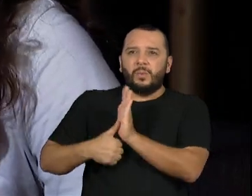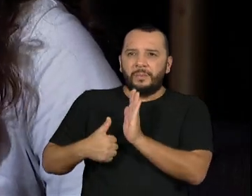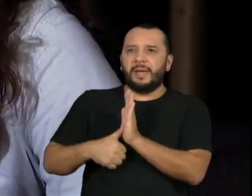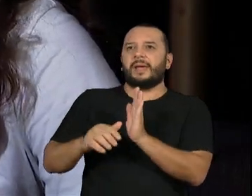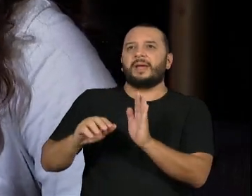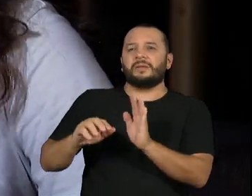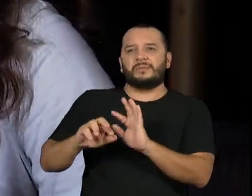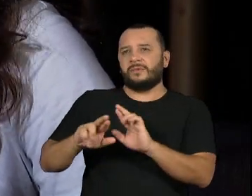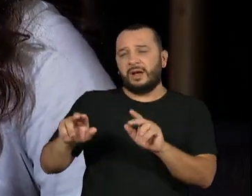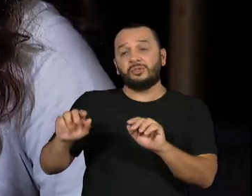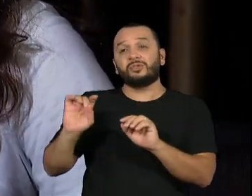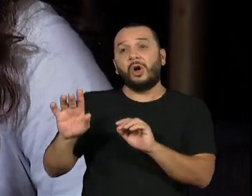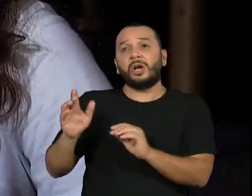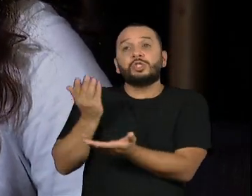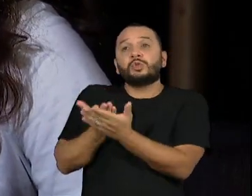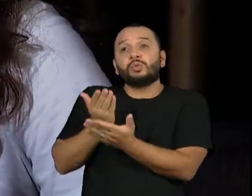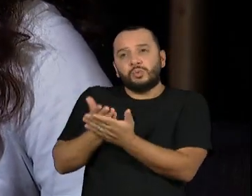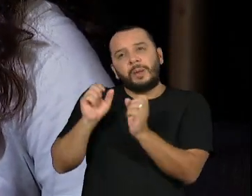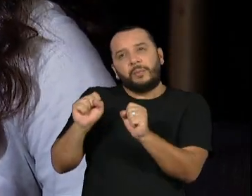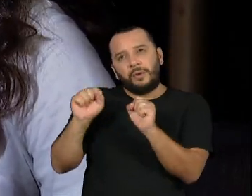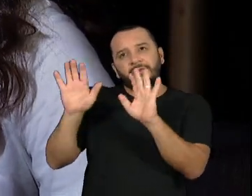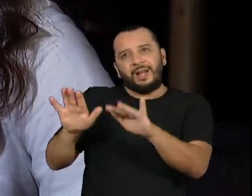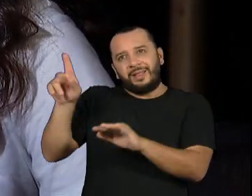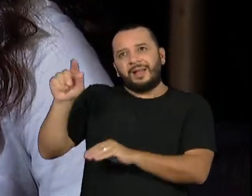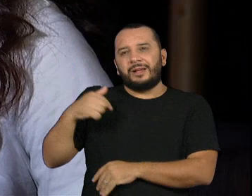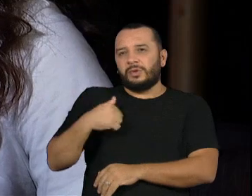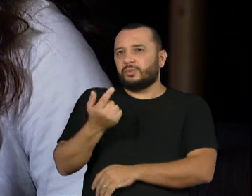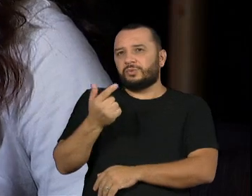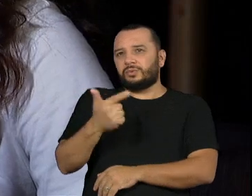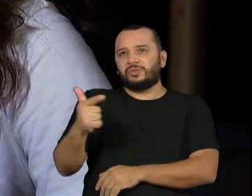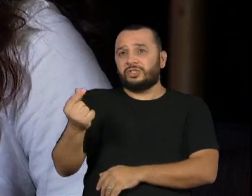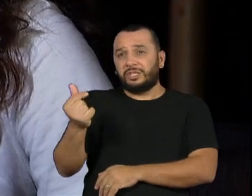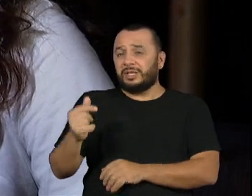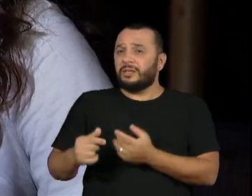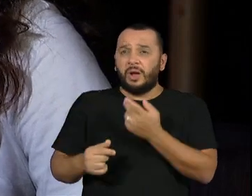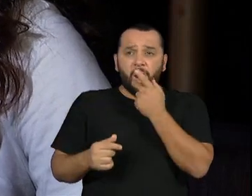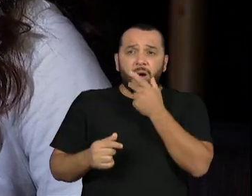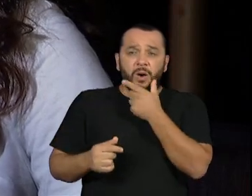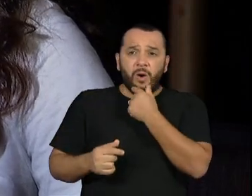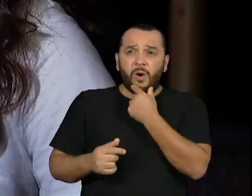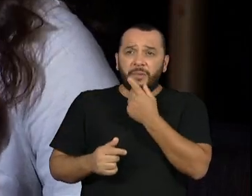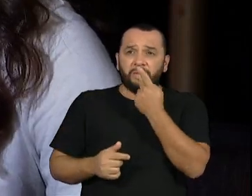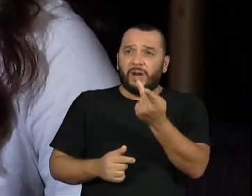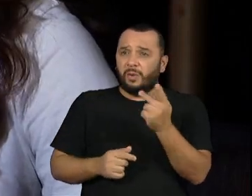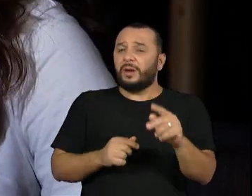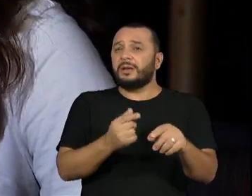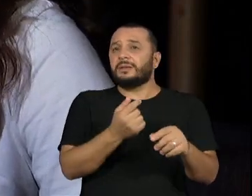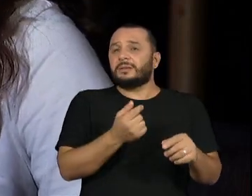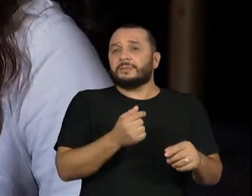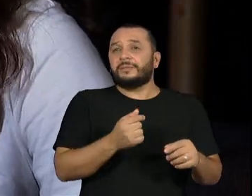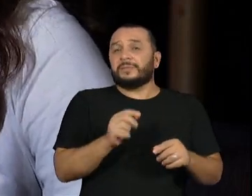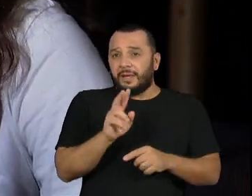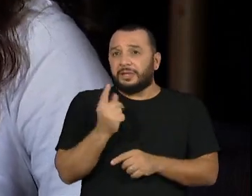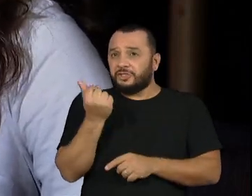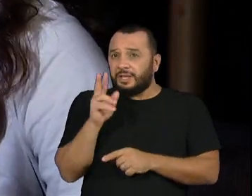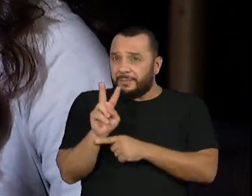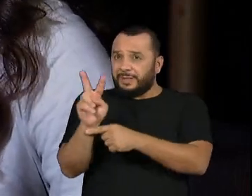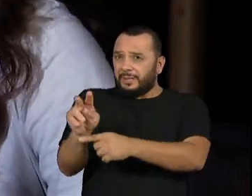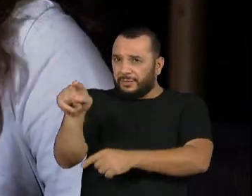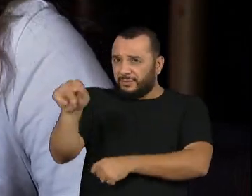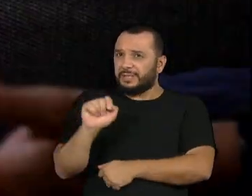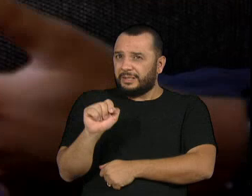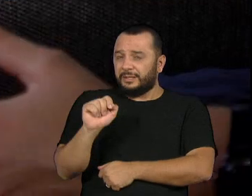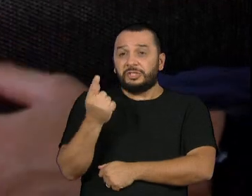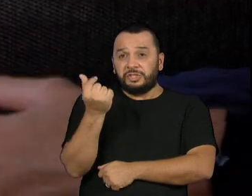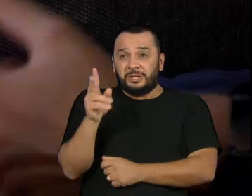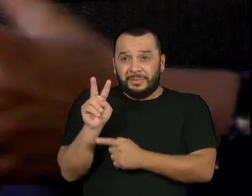mesmo. Eu não tinha dinheiro também. E aí ele fala que ele me emprestaria o dinheiro para eu comprar o barco, que a gente podia achar um